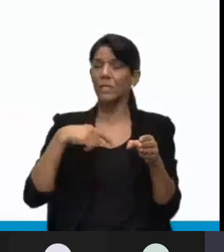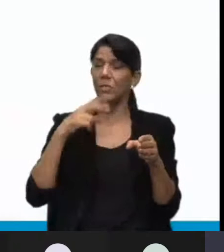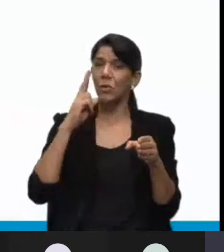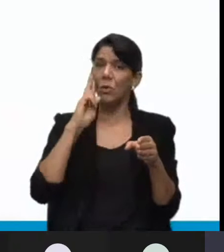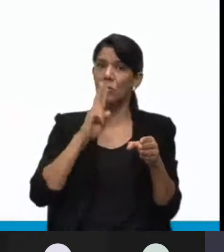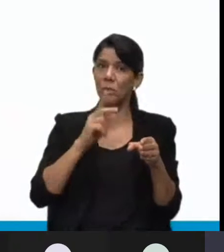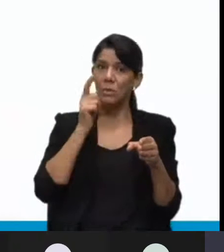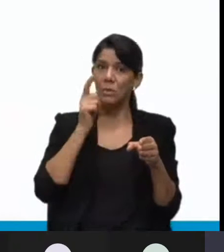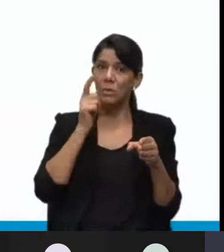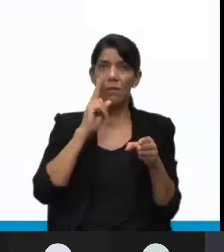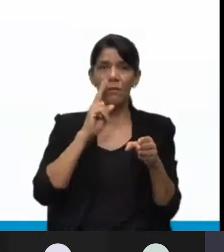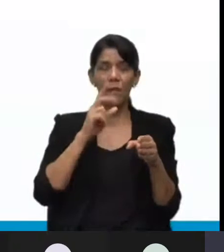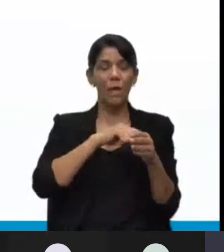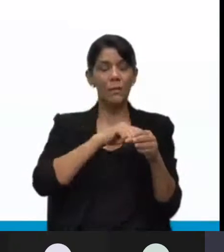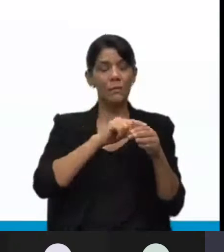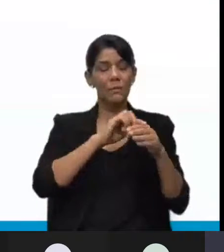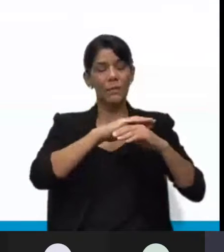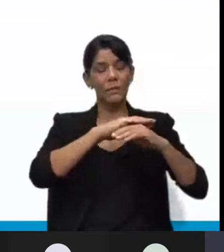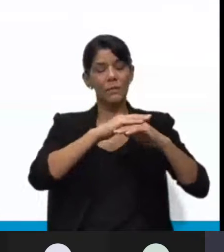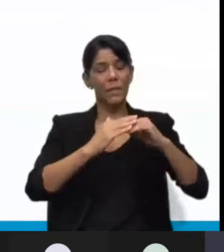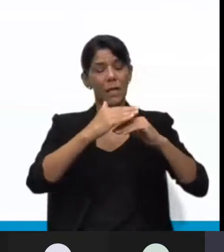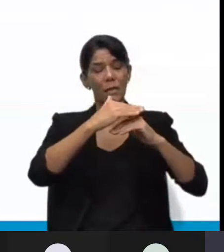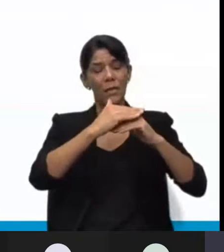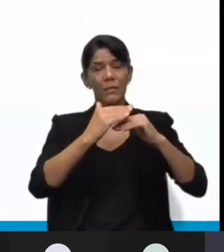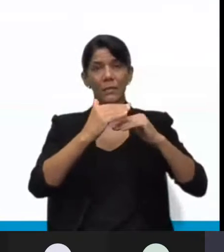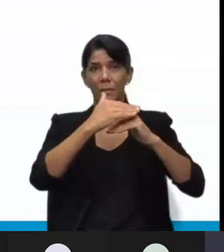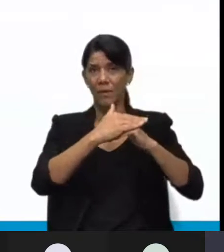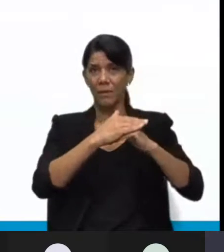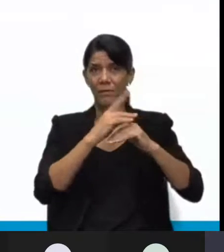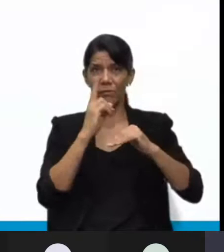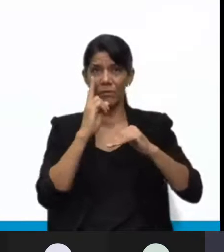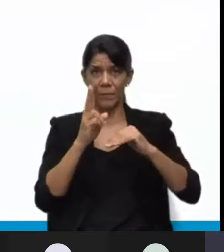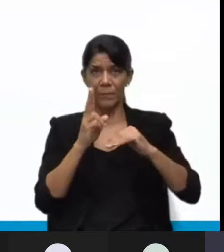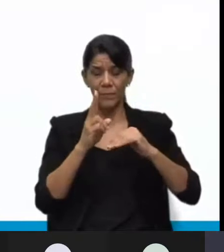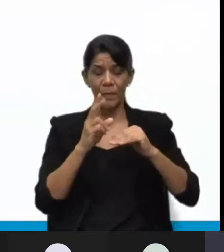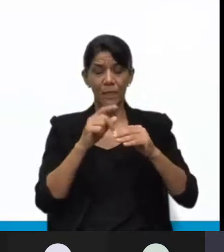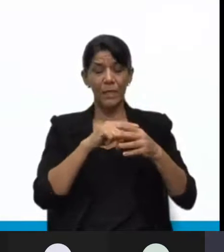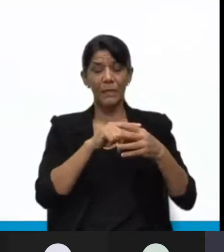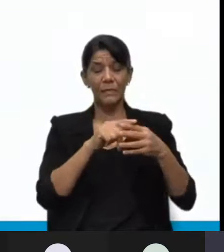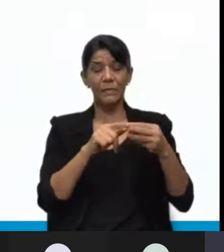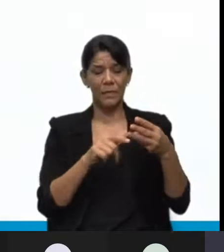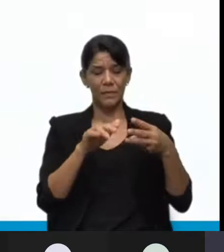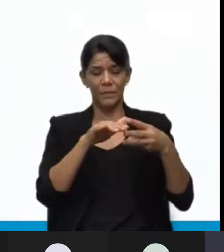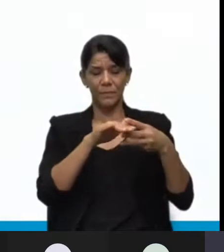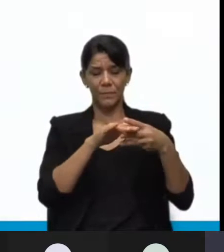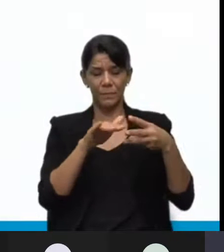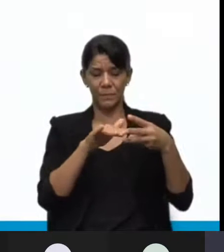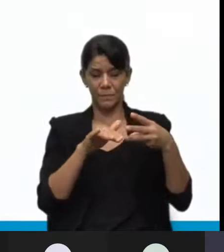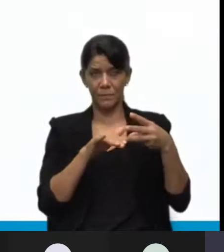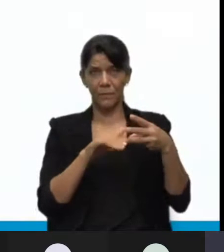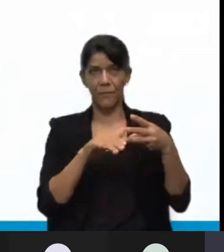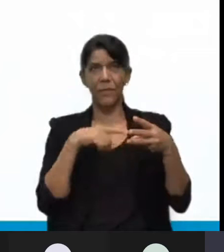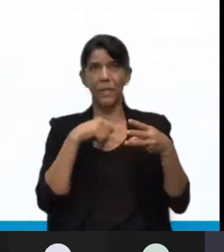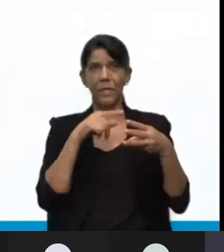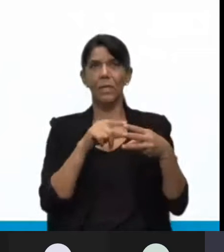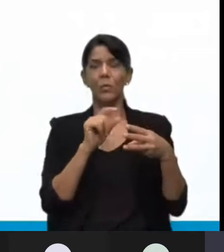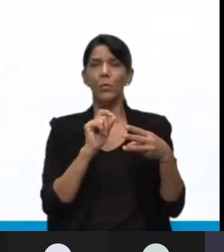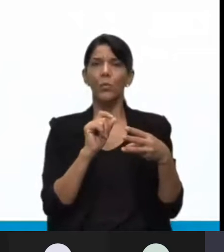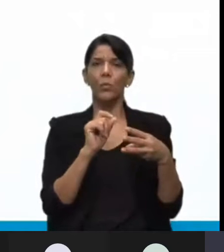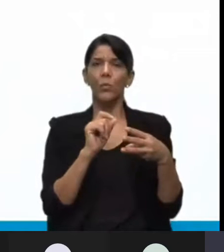vamos observar aqui? As 3 camadas. Então, eu vou pegar aqui, ó, as minhas 3 camadas, né? Então, eu vou ter o